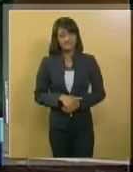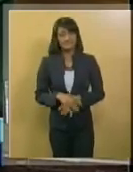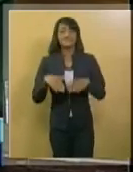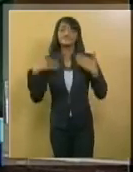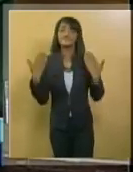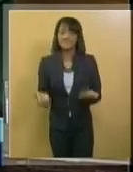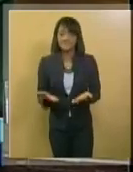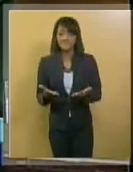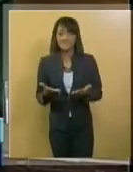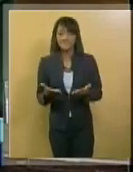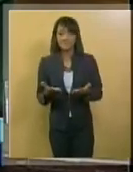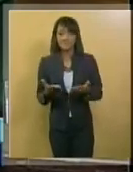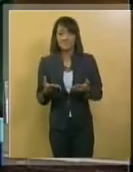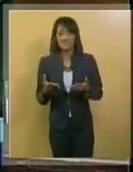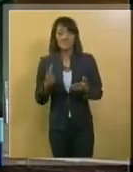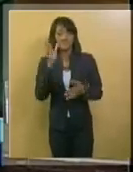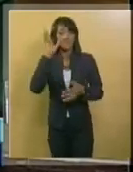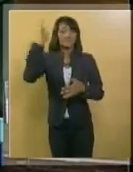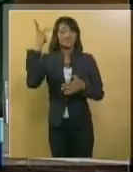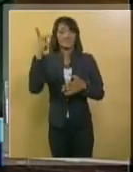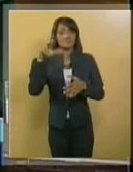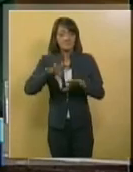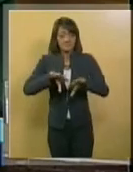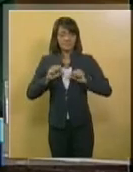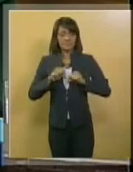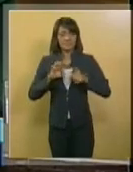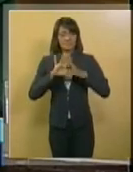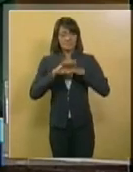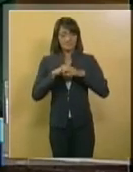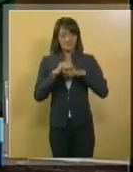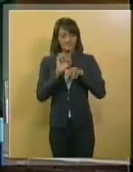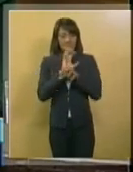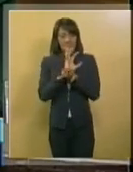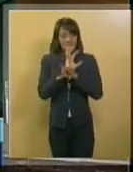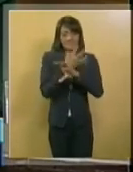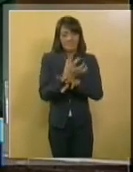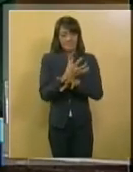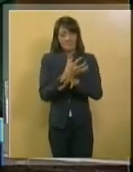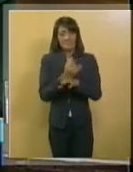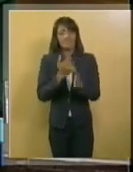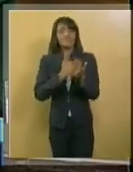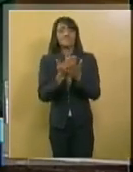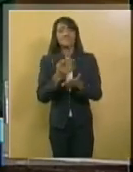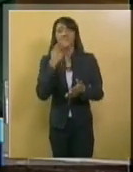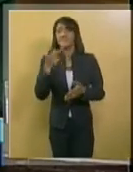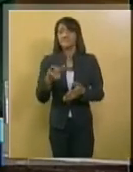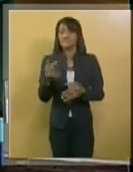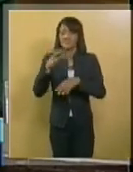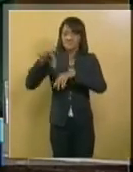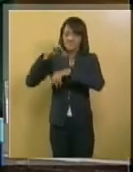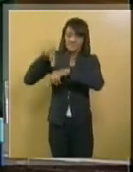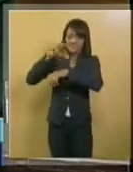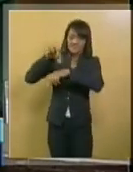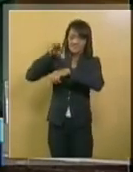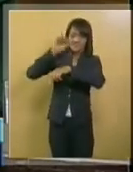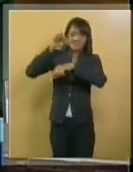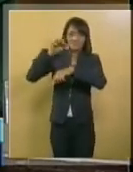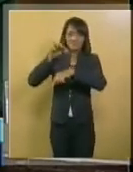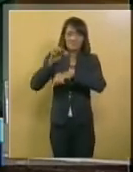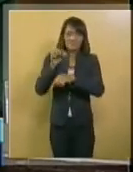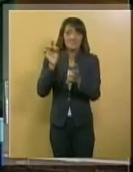uma vez com leishmaniose, definitivamente com leishmaniose. Começa o equívoco dizendo que é um mosquito, quando na realidade é uma